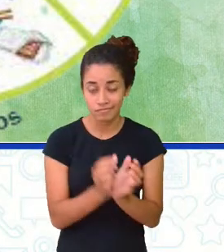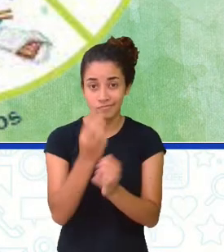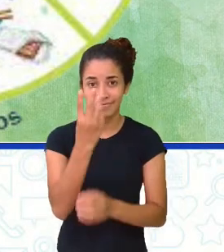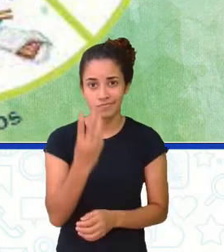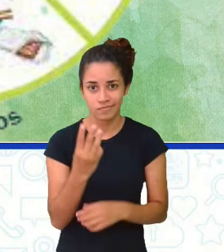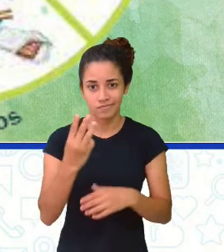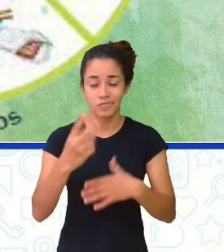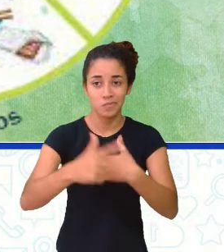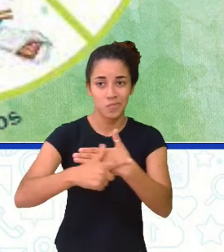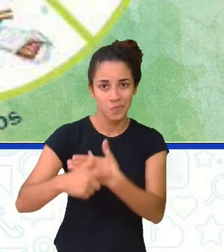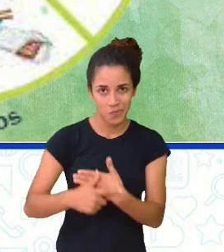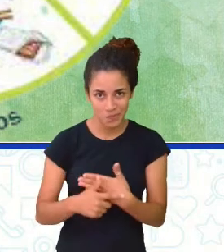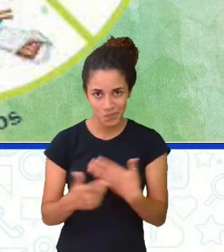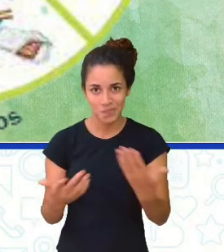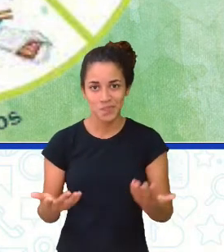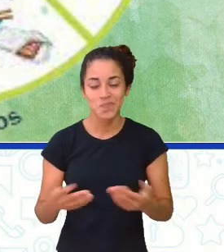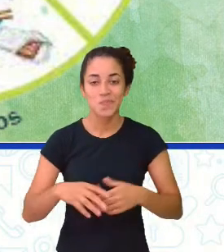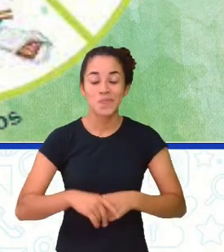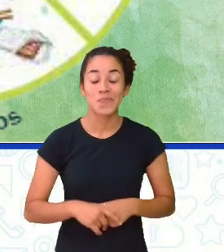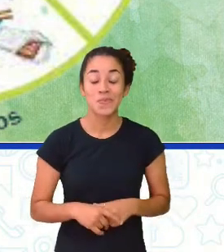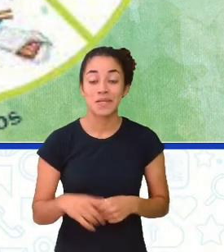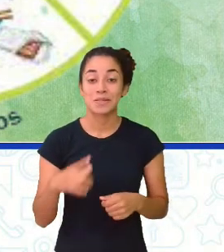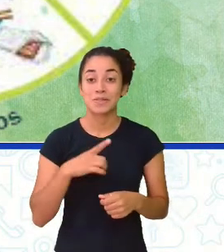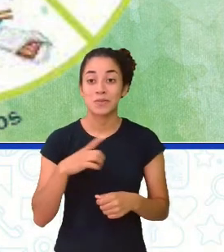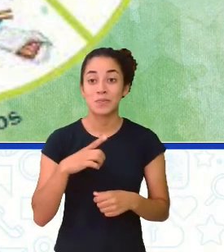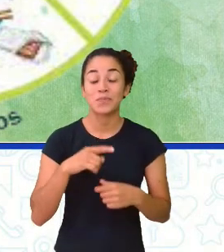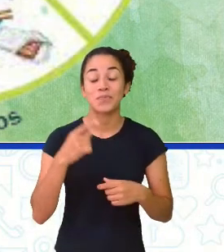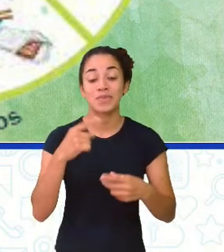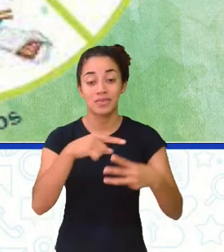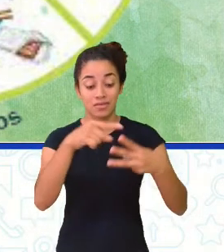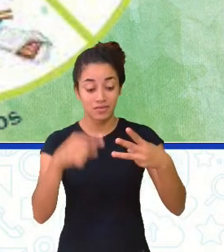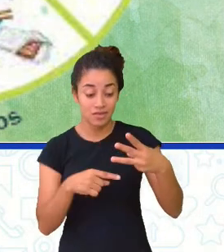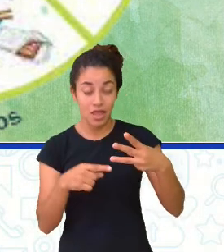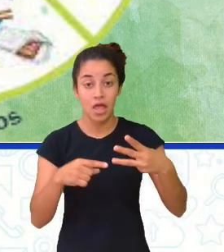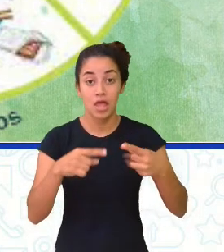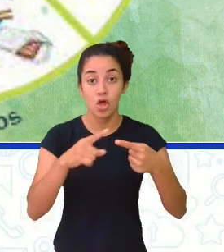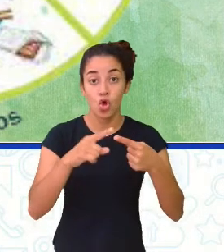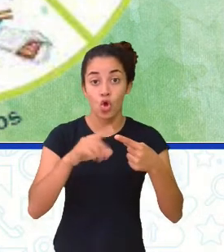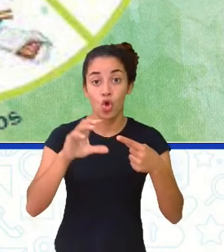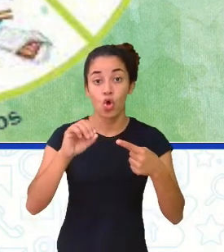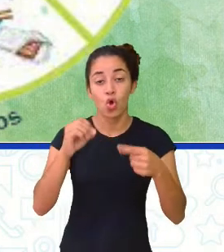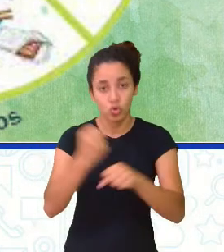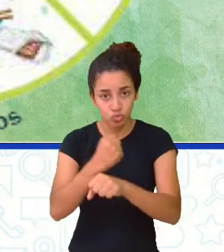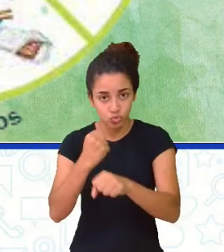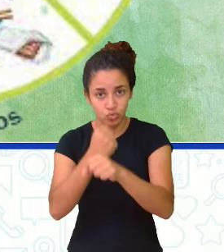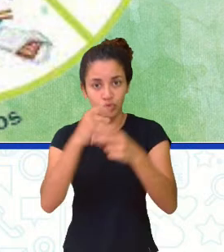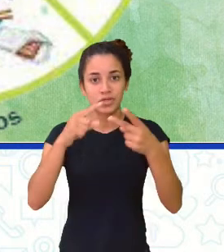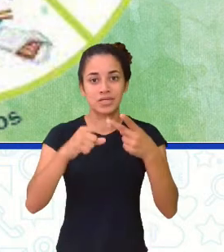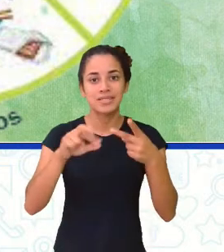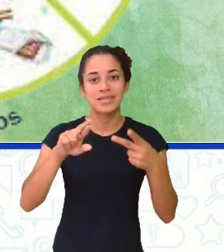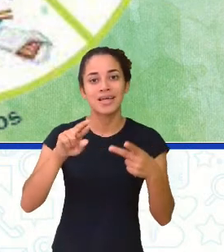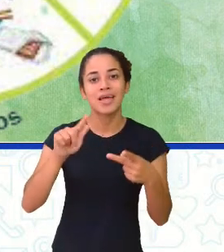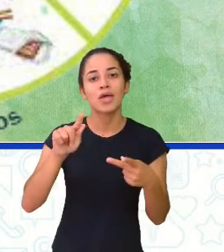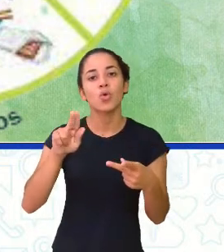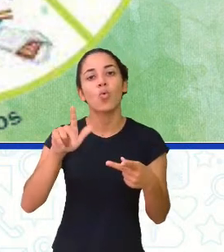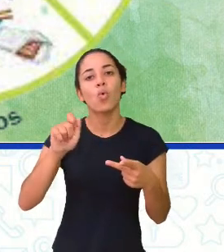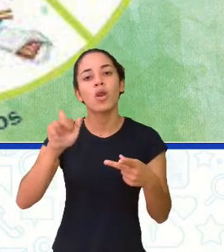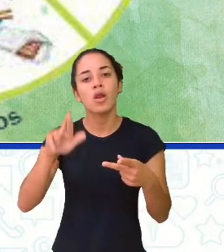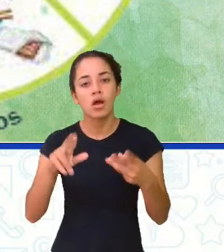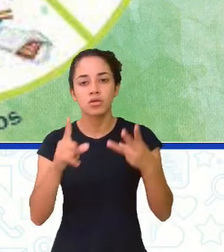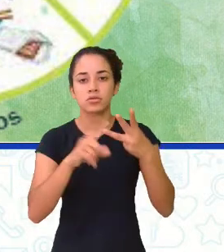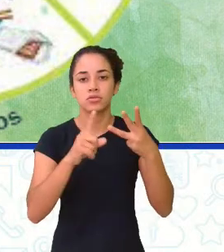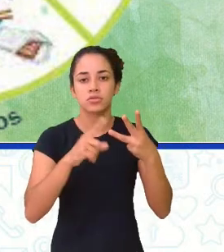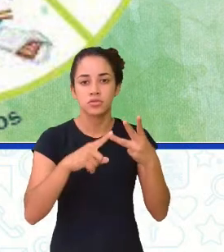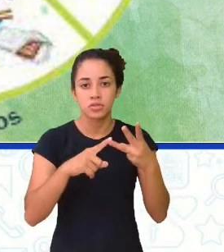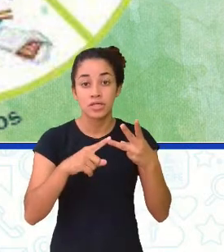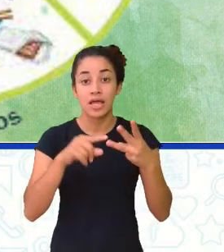funções. Os construtores, os reguladores e os energéticos. Então, se nós formos dividir os alimentos em 3 grandes grupos,